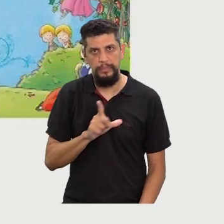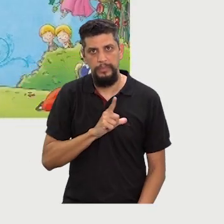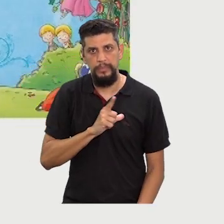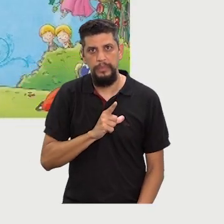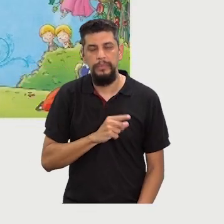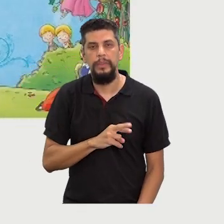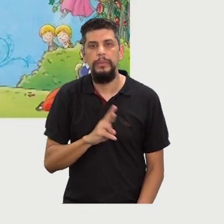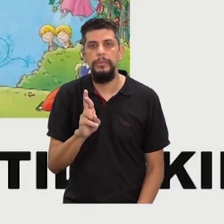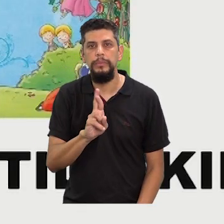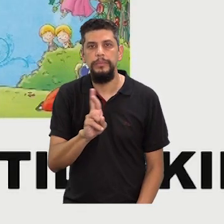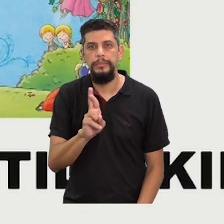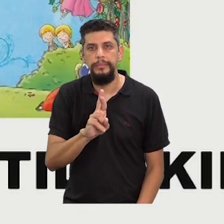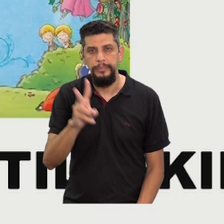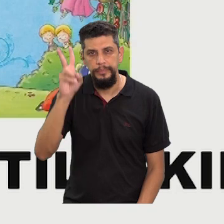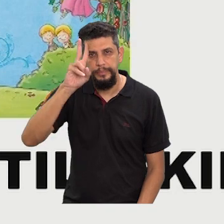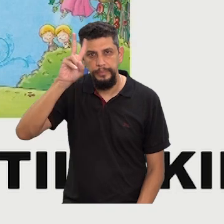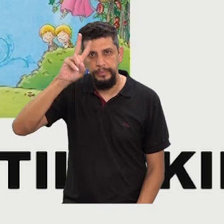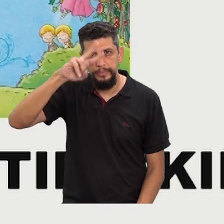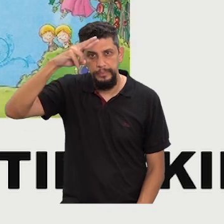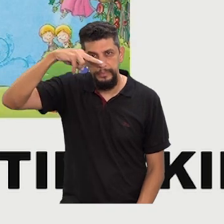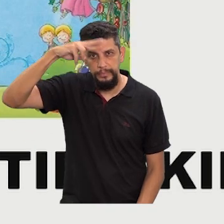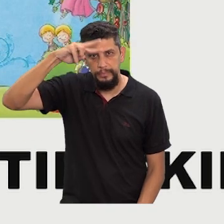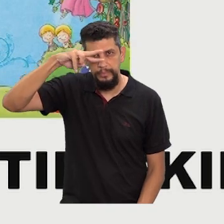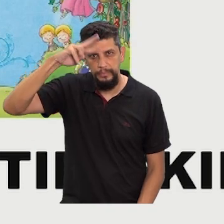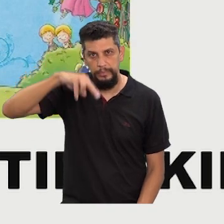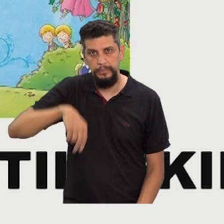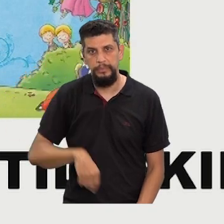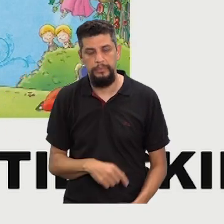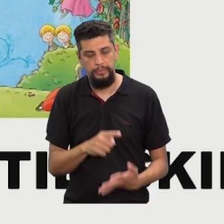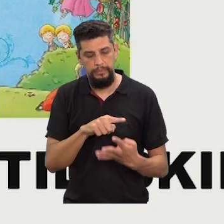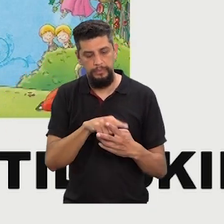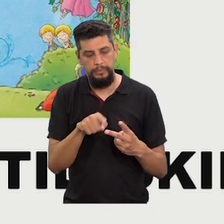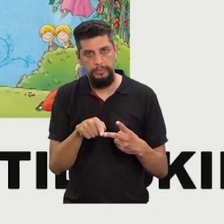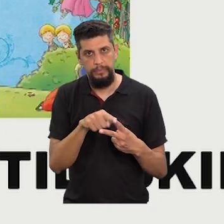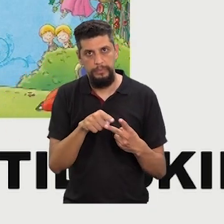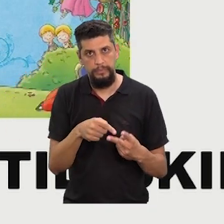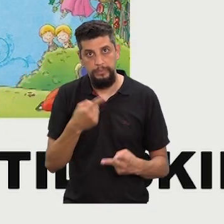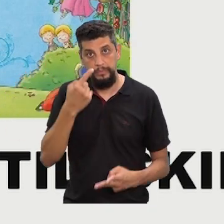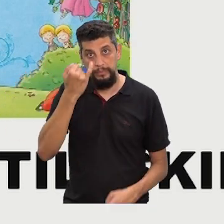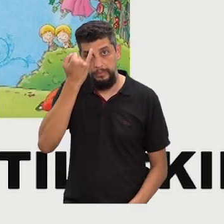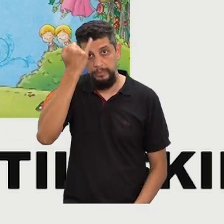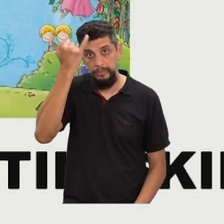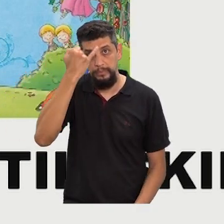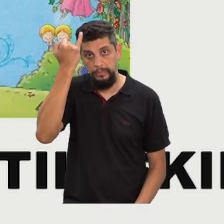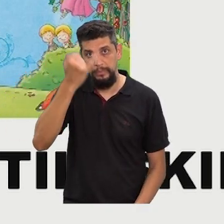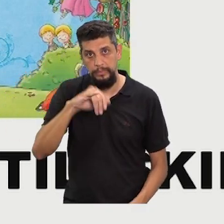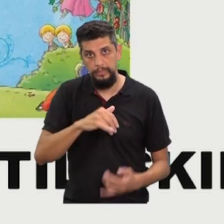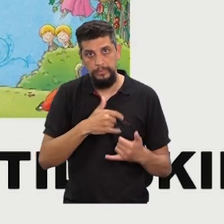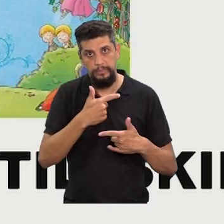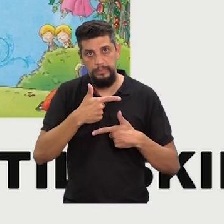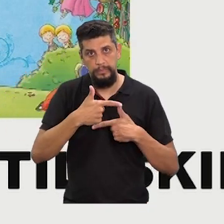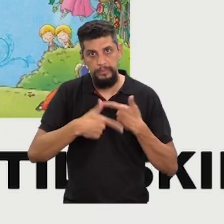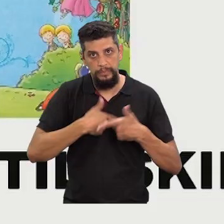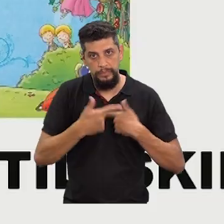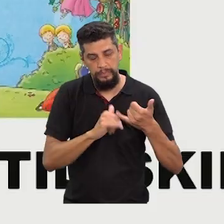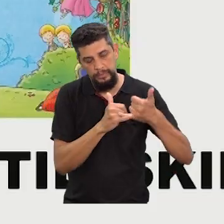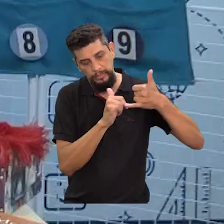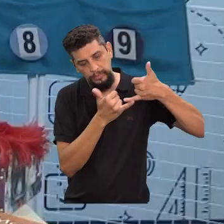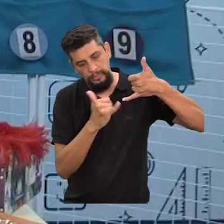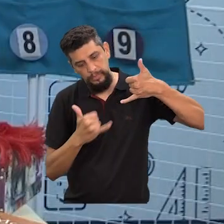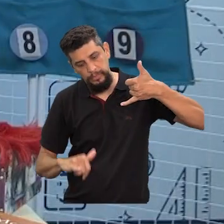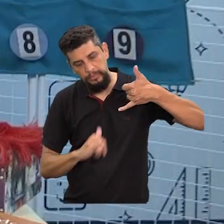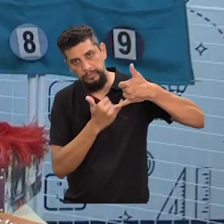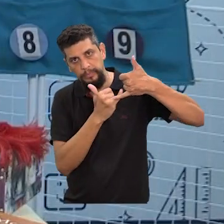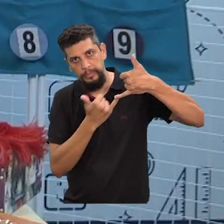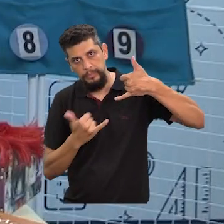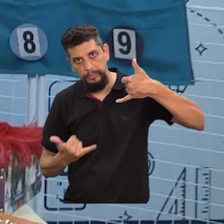a história do Rumpelstiltskin, gente? Lembram das histórias? As duas trabalhavam essa ideia do trabalho com o fio, com o ato de fiar e o